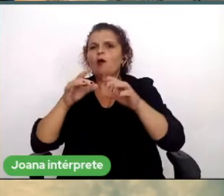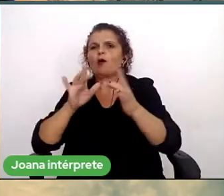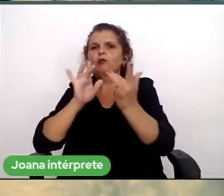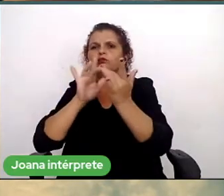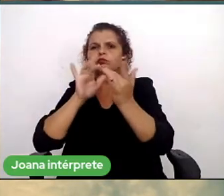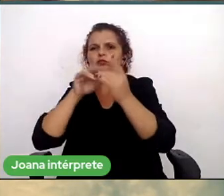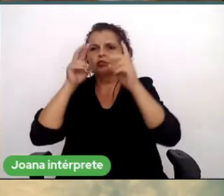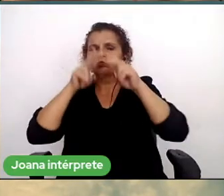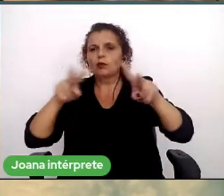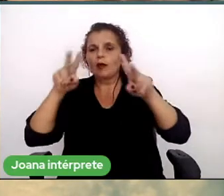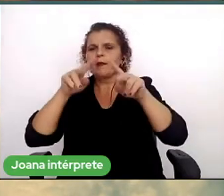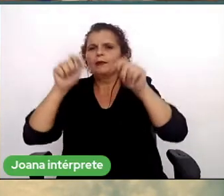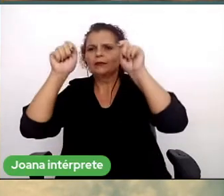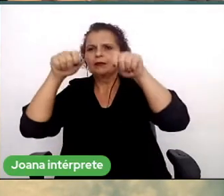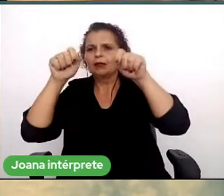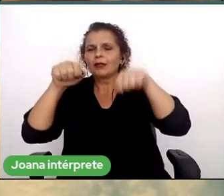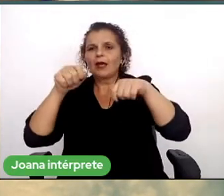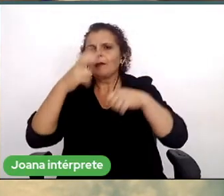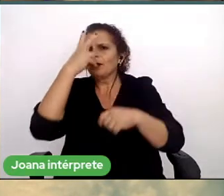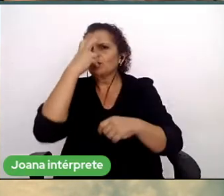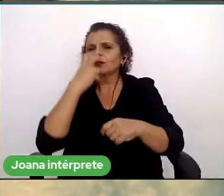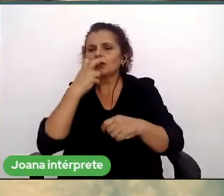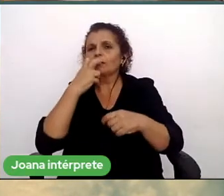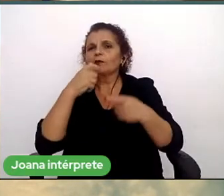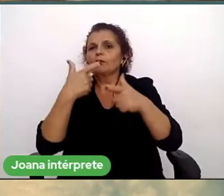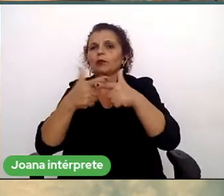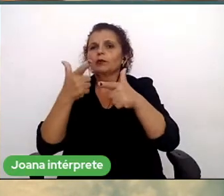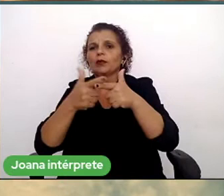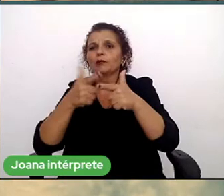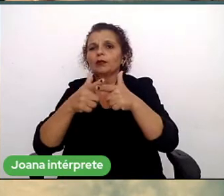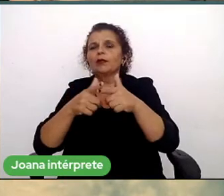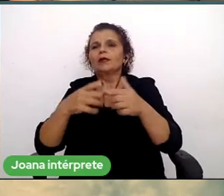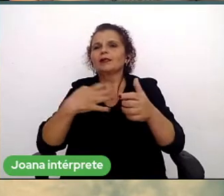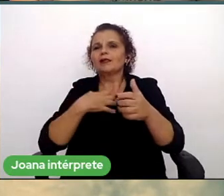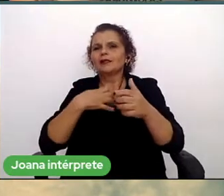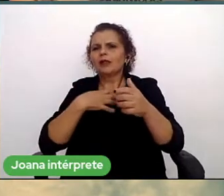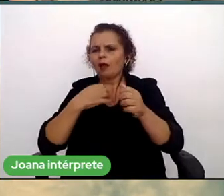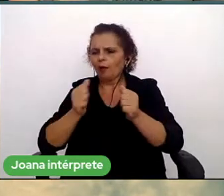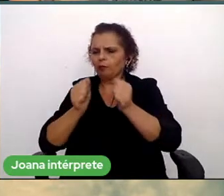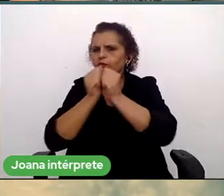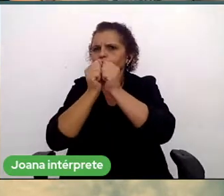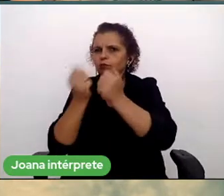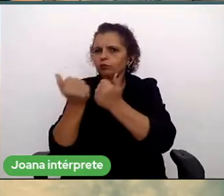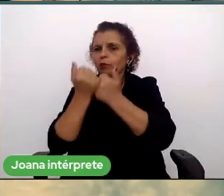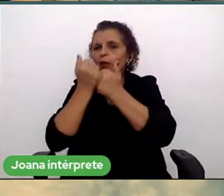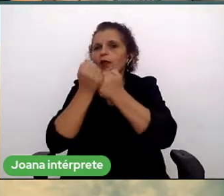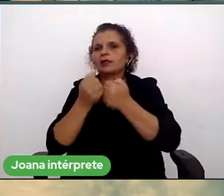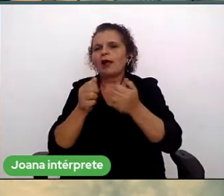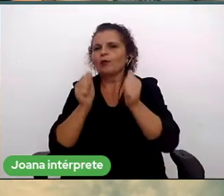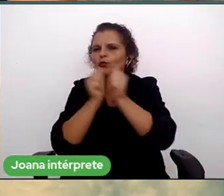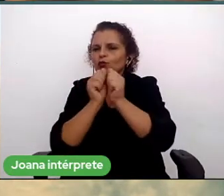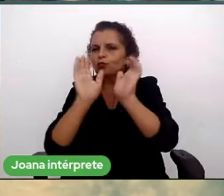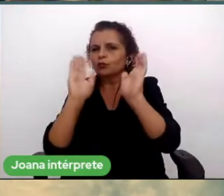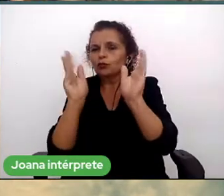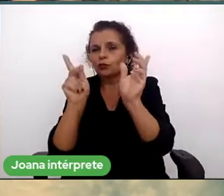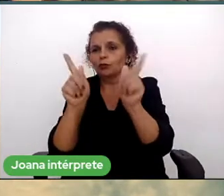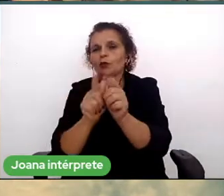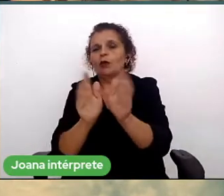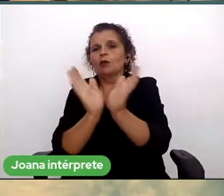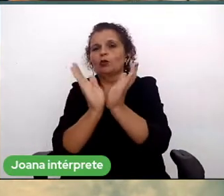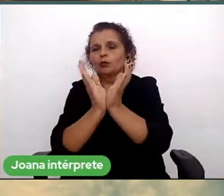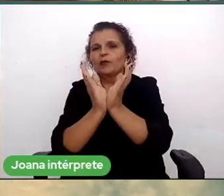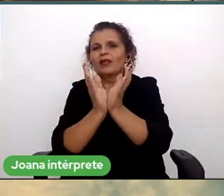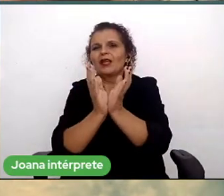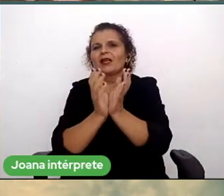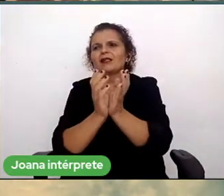alternativas de novo faça faça uma pessoa se sentir de fato parte do Chile tá então eu tenho